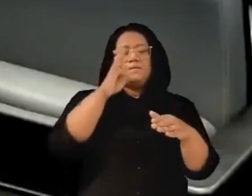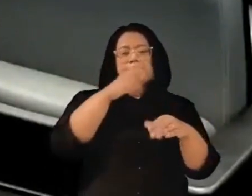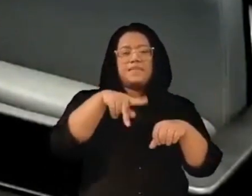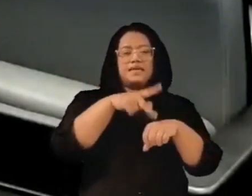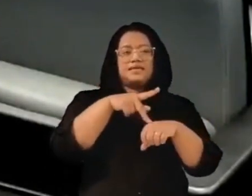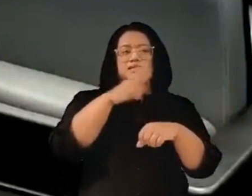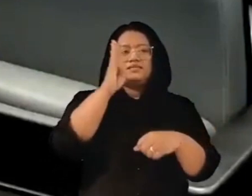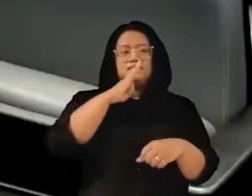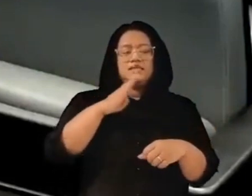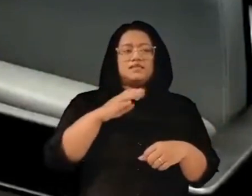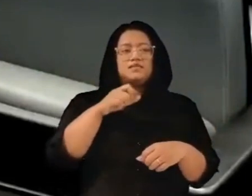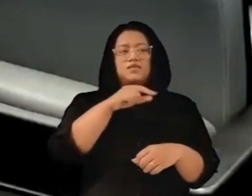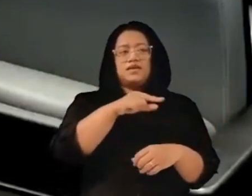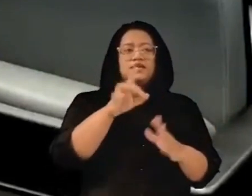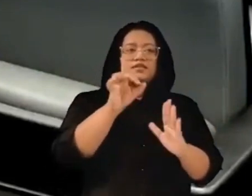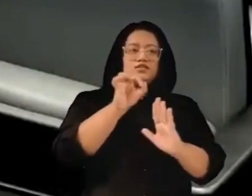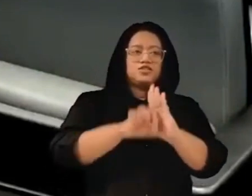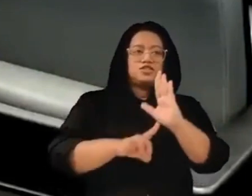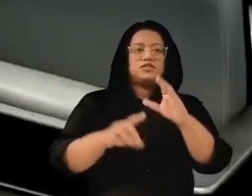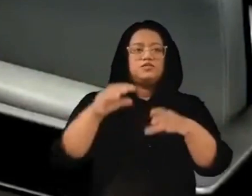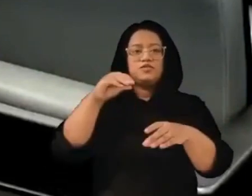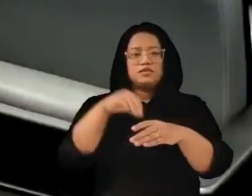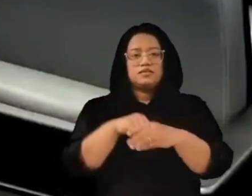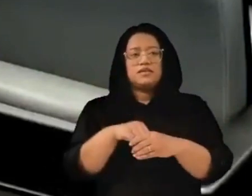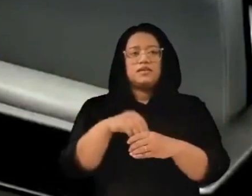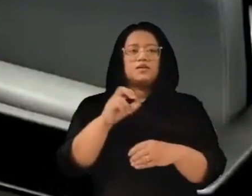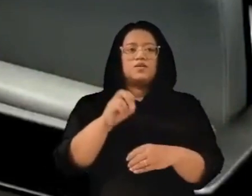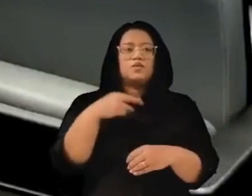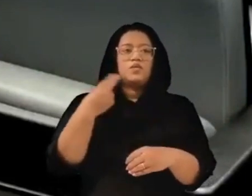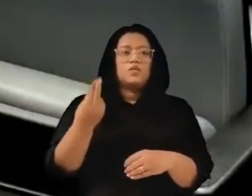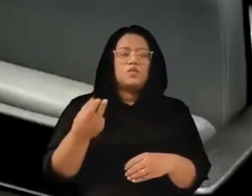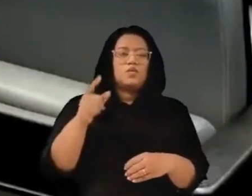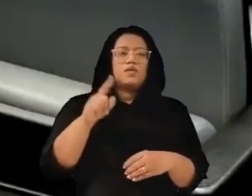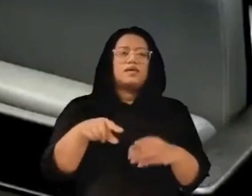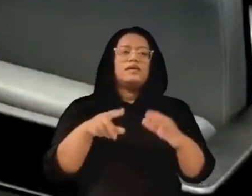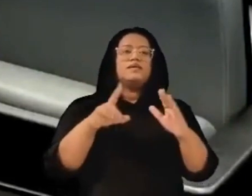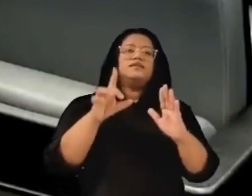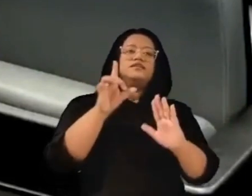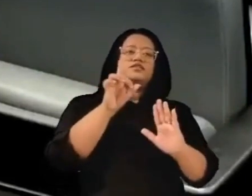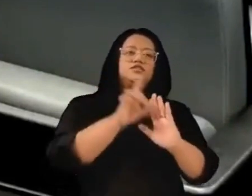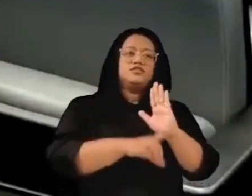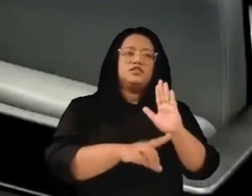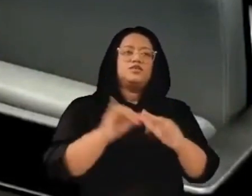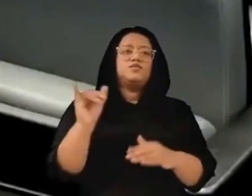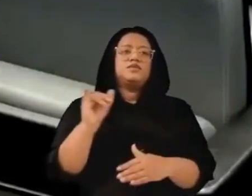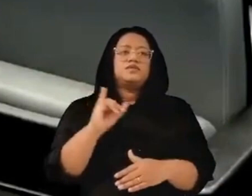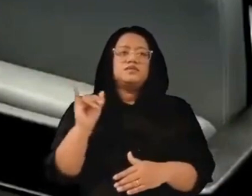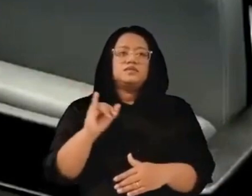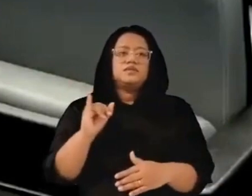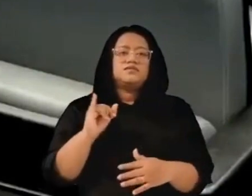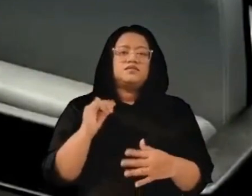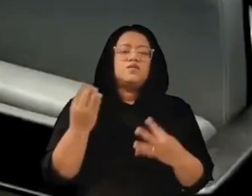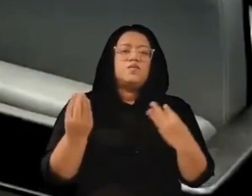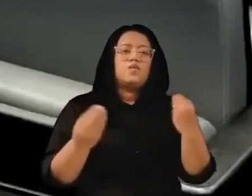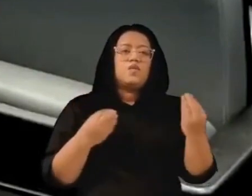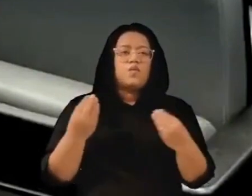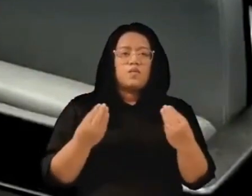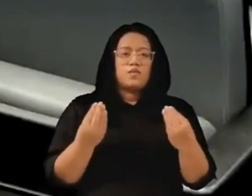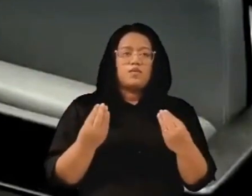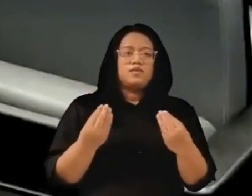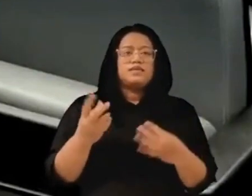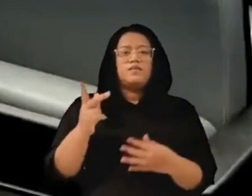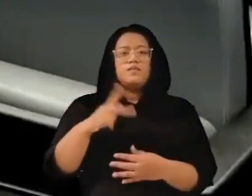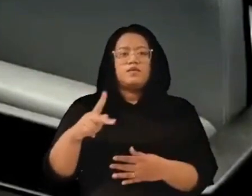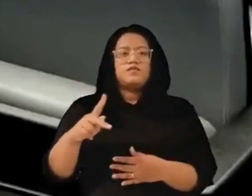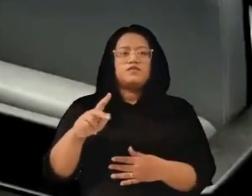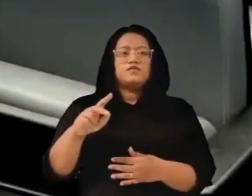assim, gente, é um problema de direito interno ou é mais, nesse momento, um problema de direito internacional? Então, professor Wagner, queria